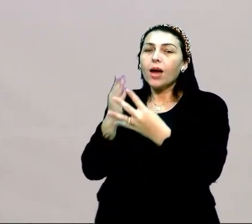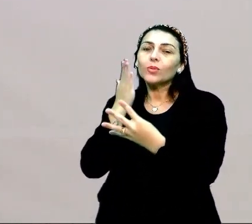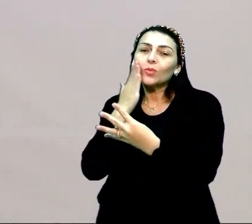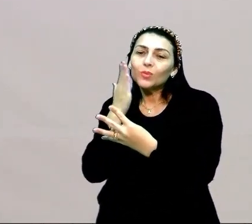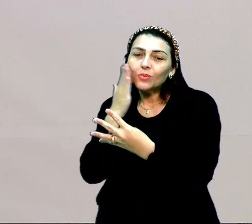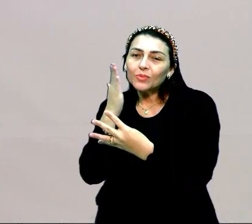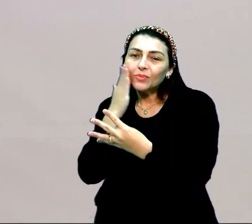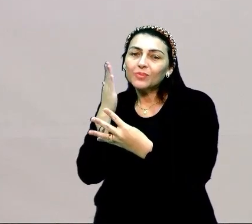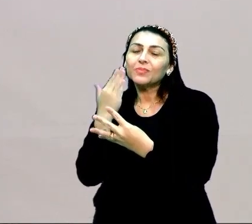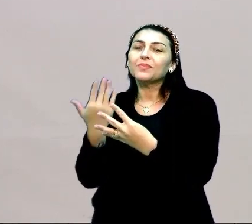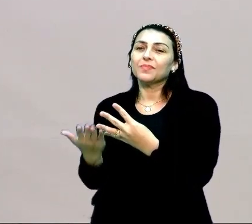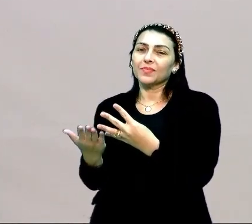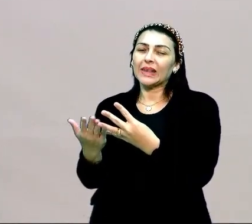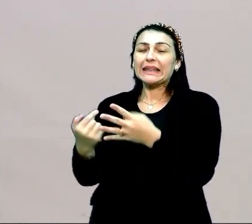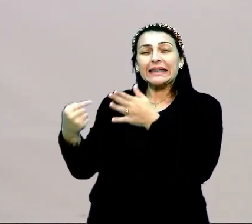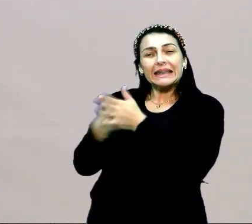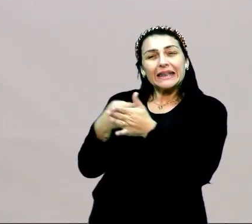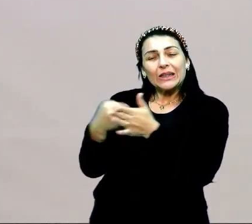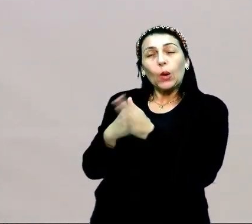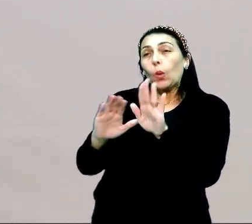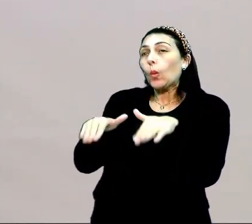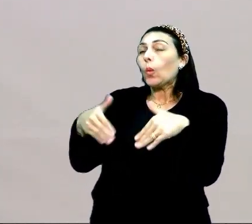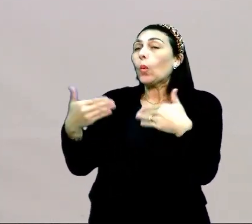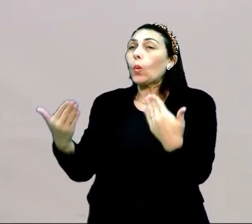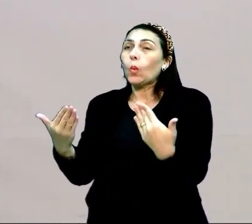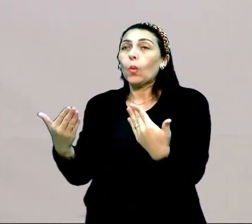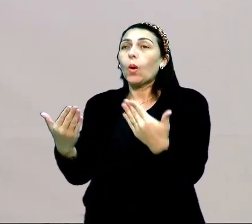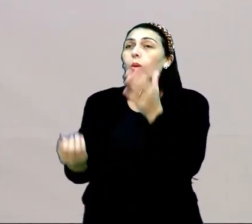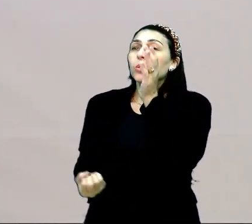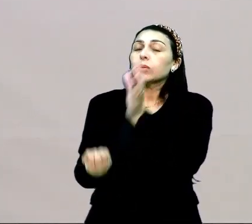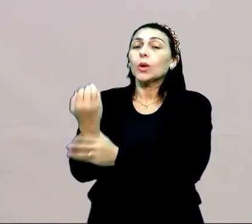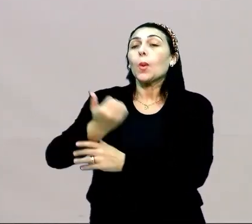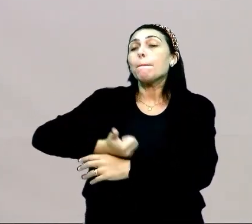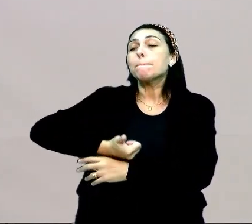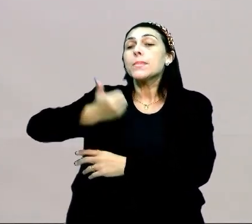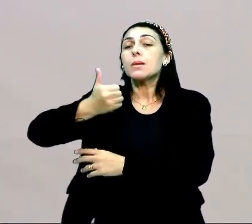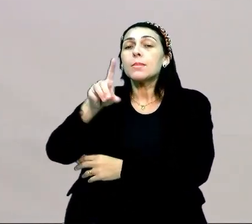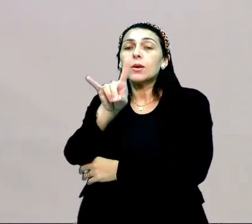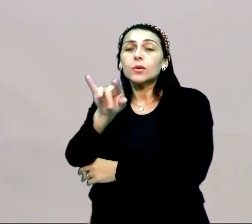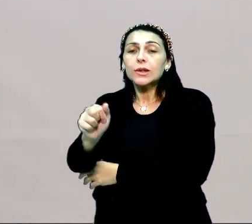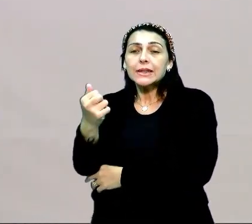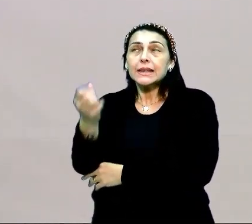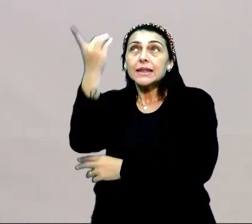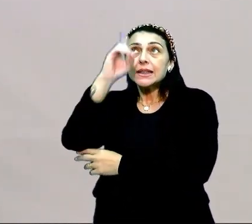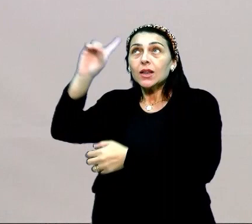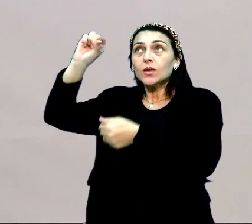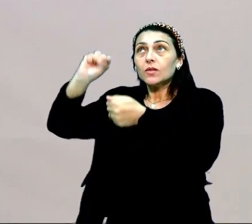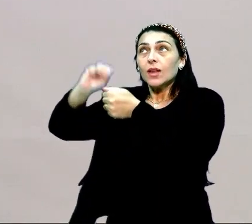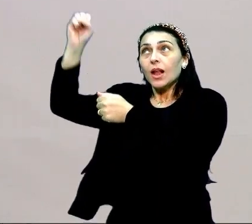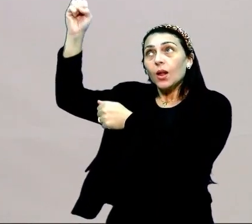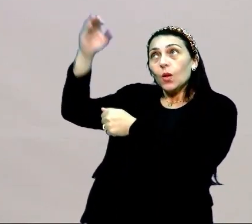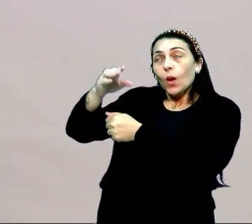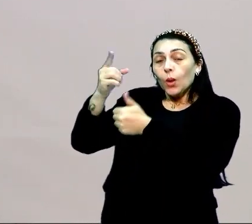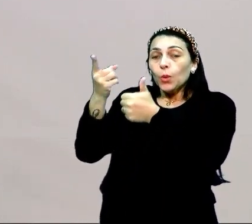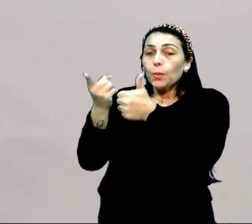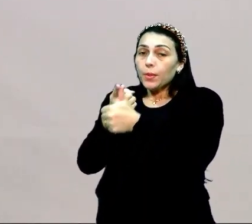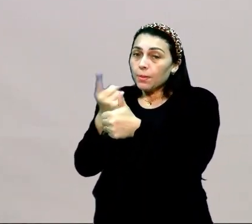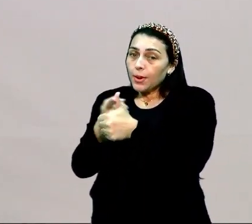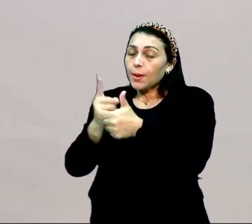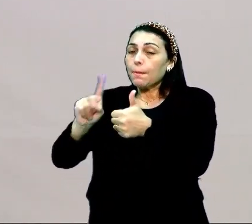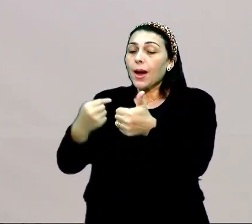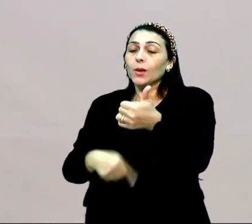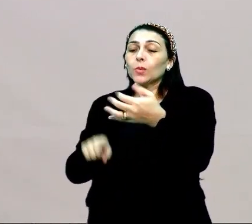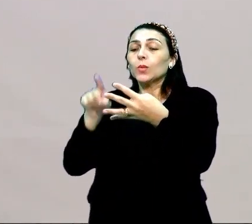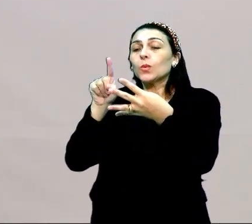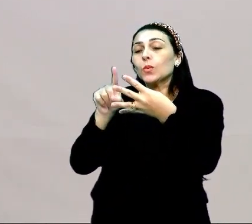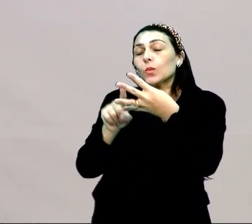aí muitas vezes a gente fica se perguntando, então qual foi a fonte de luz no primeiro dia? Se Deus criou a luz no primeiro dia, mas só